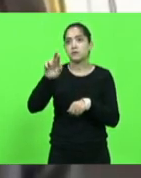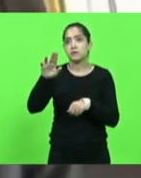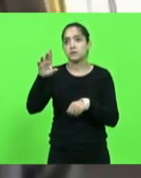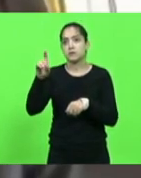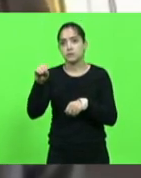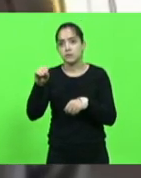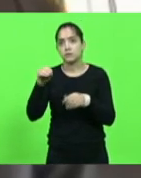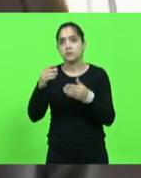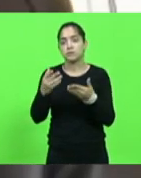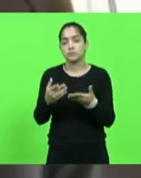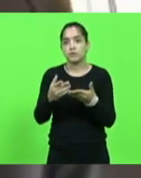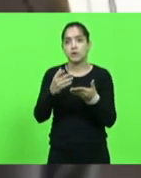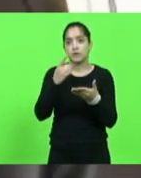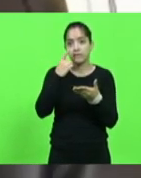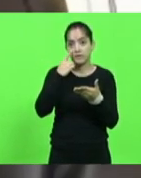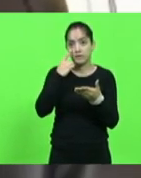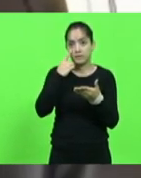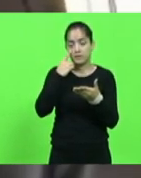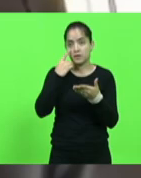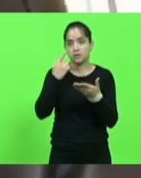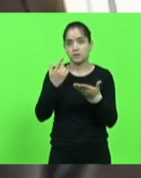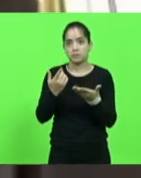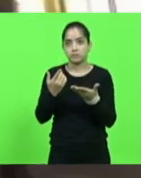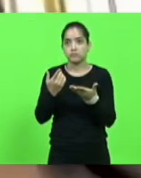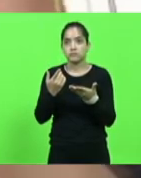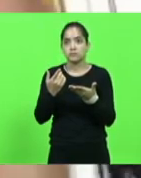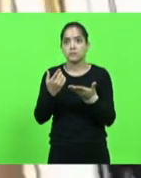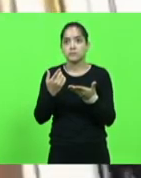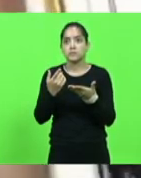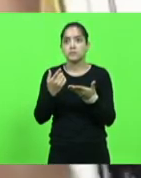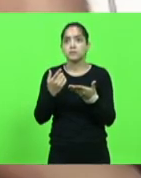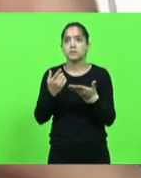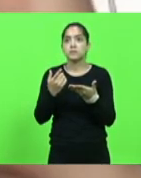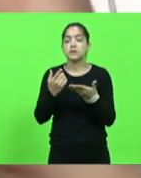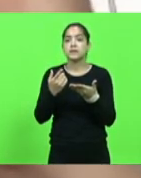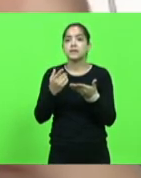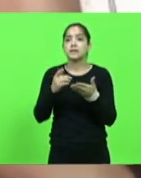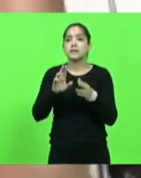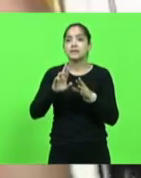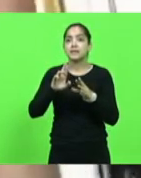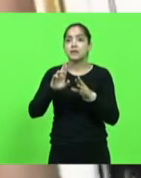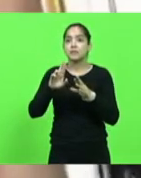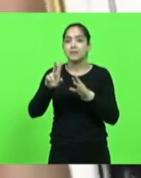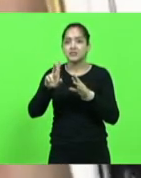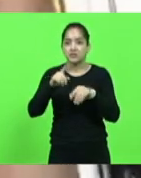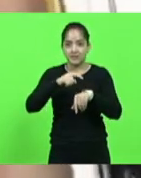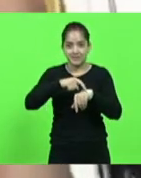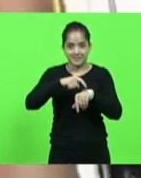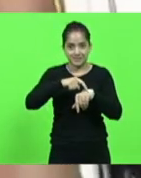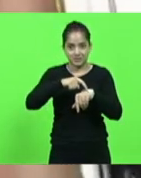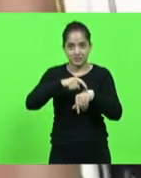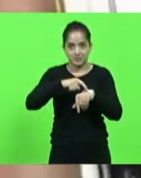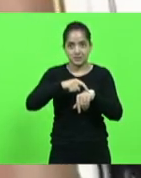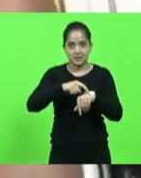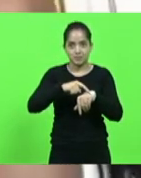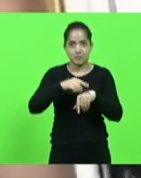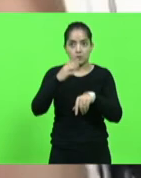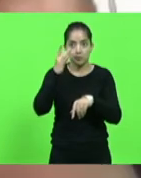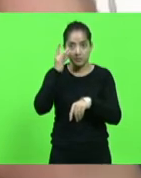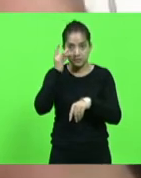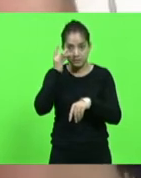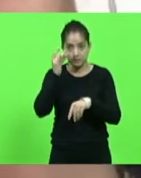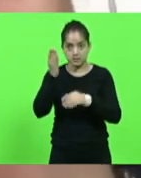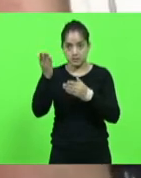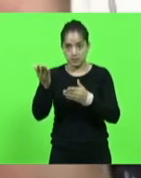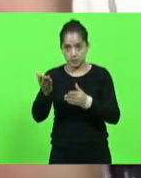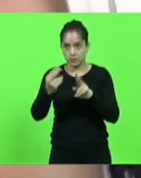o que vai haver, houve um... É que tem uma diferença de tempo entre o presencial, aí onde Vossa Excelência está, e